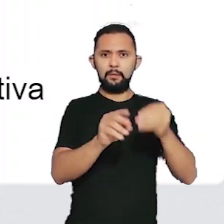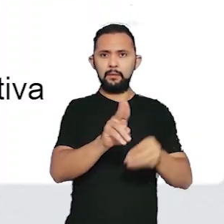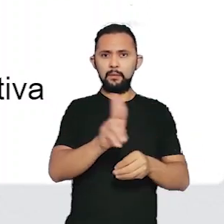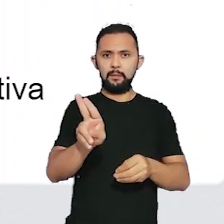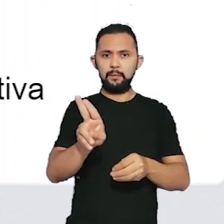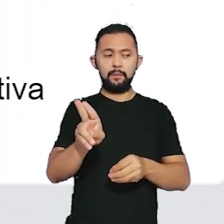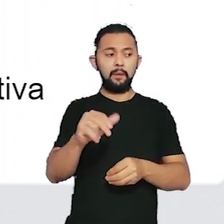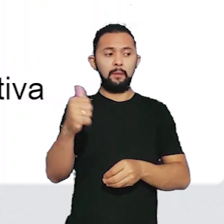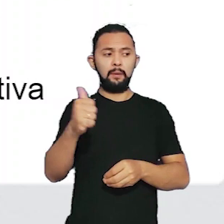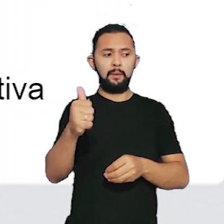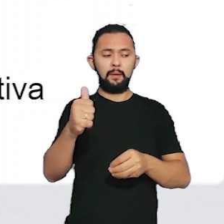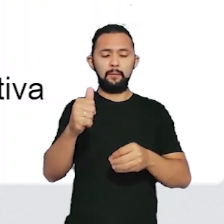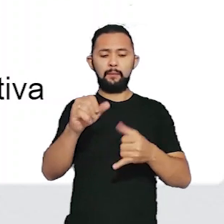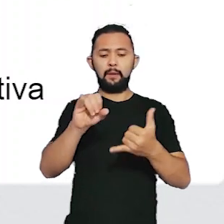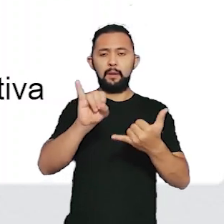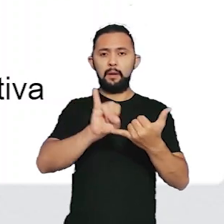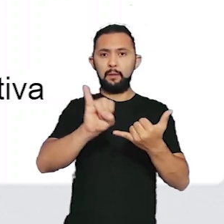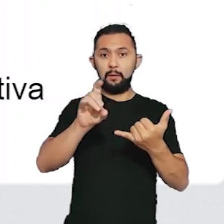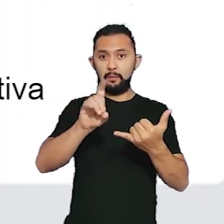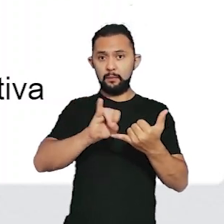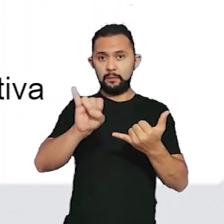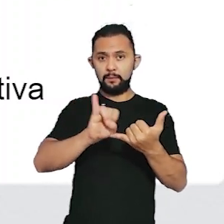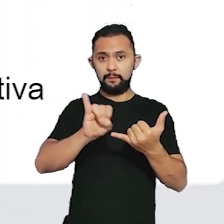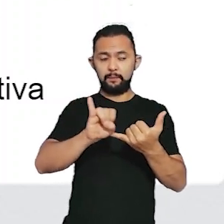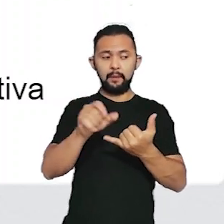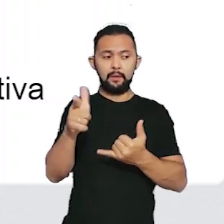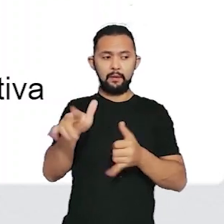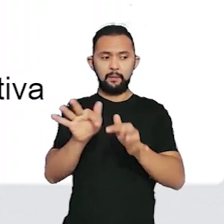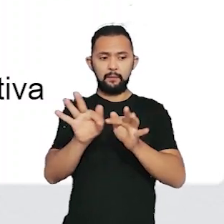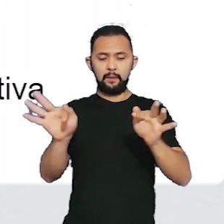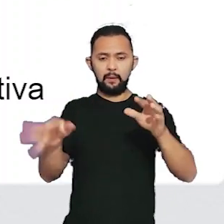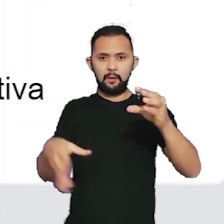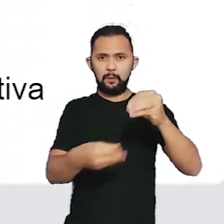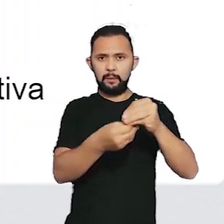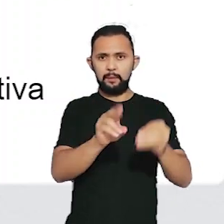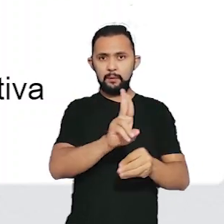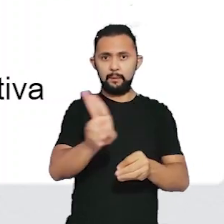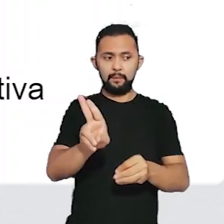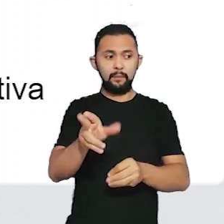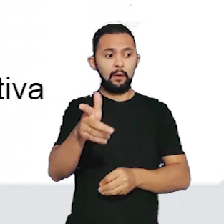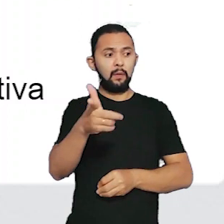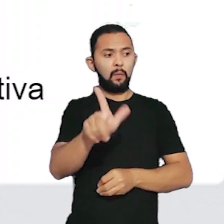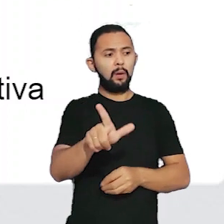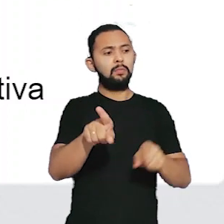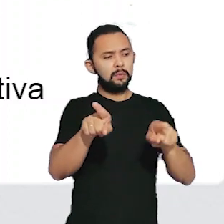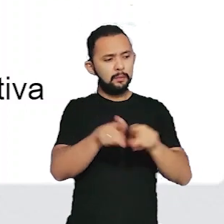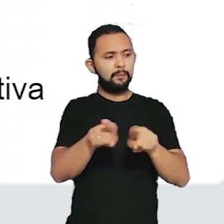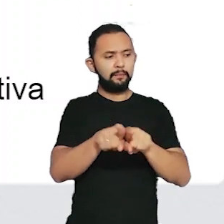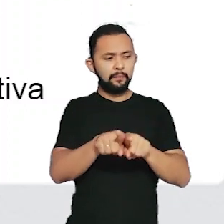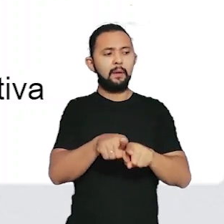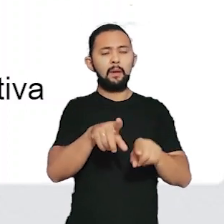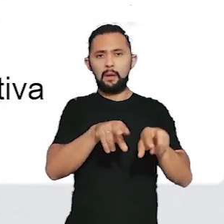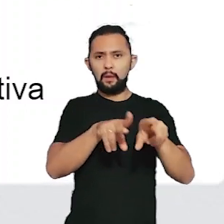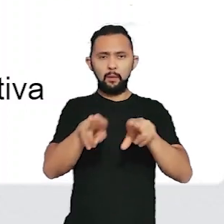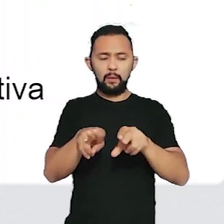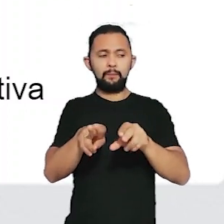a primeira é objetiva indireta e a segunda é um complemento nominal. Então, qual é a alternativa que eu tenho? Uma oração